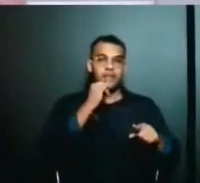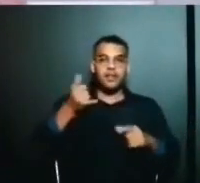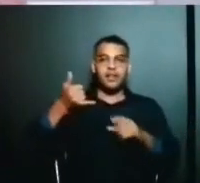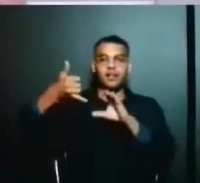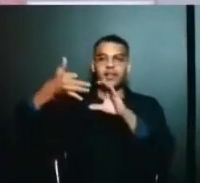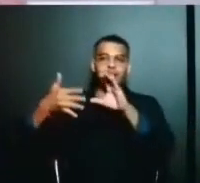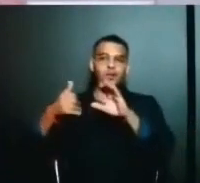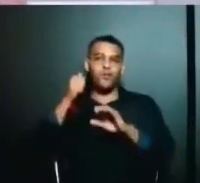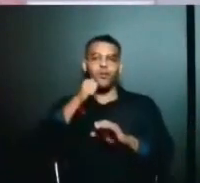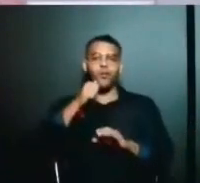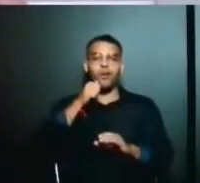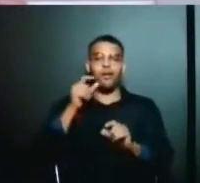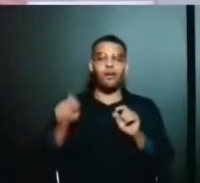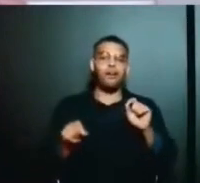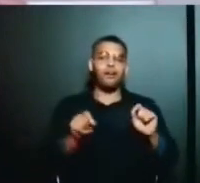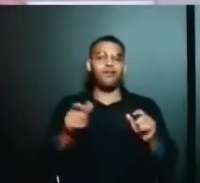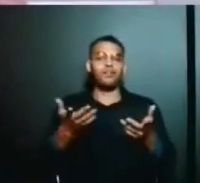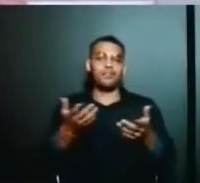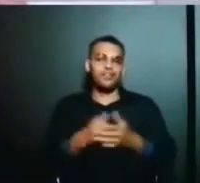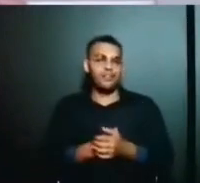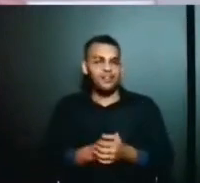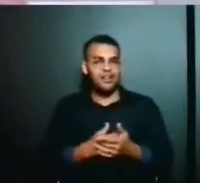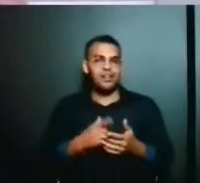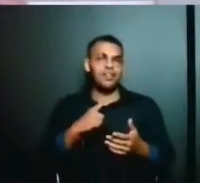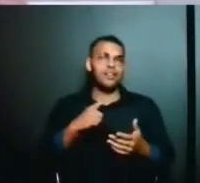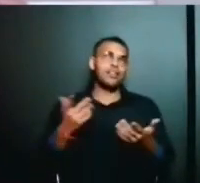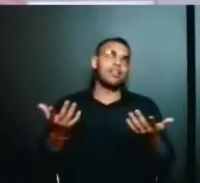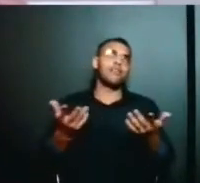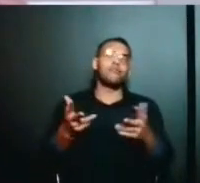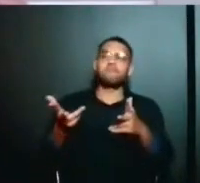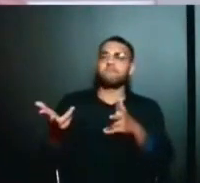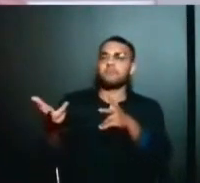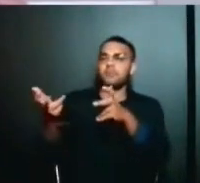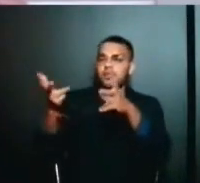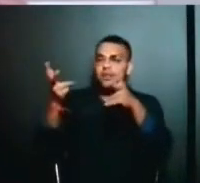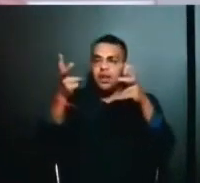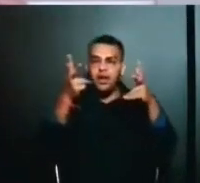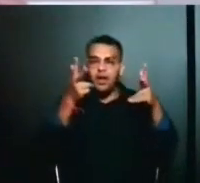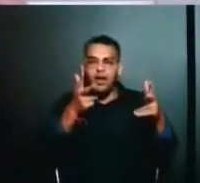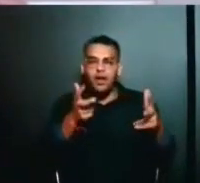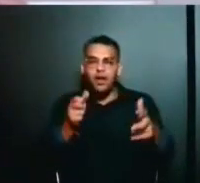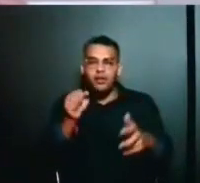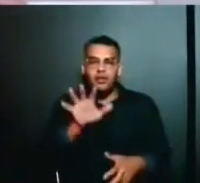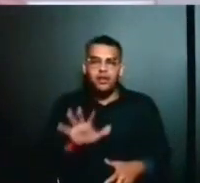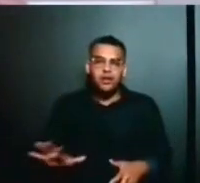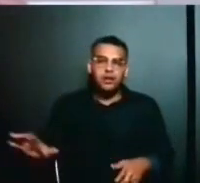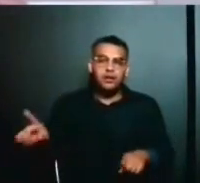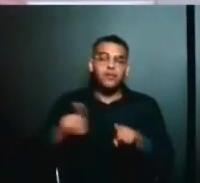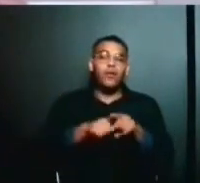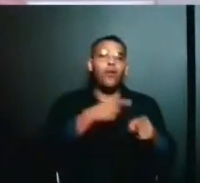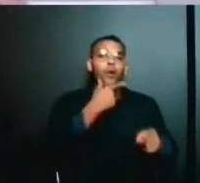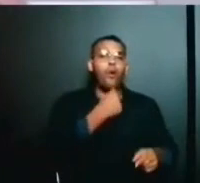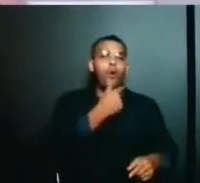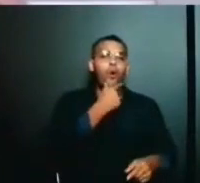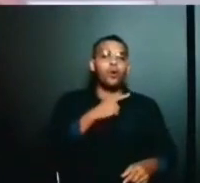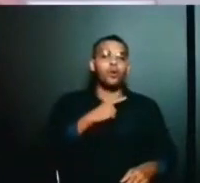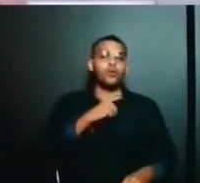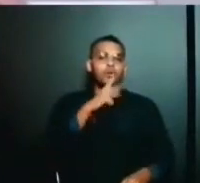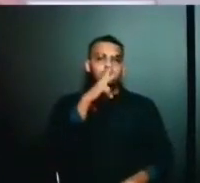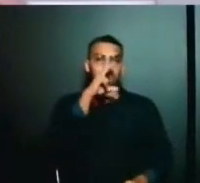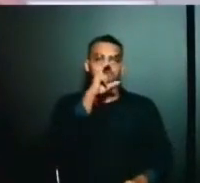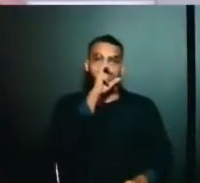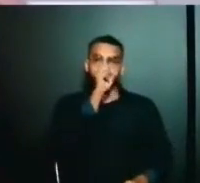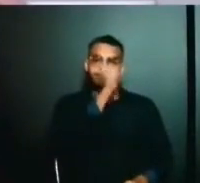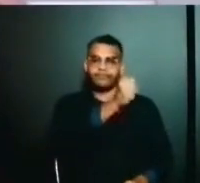essa coisa mesmo, né, de um pouco mais de olhar a situação mais simples, e o homem, às vezes, de mais pé no peito. E